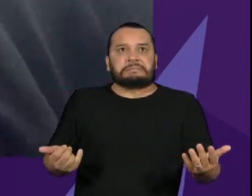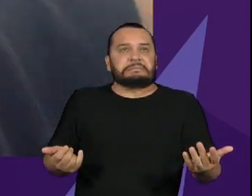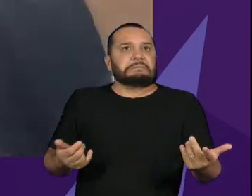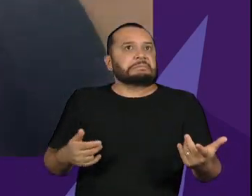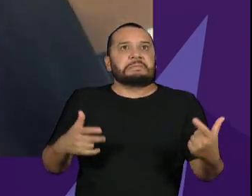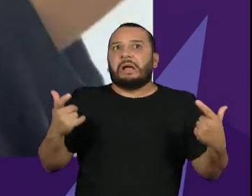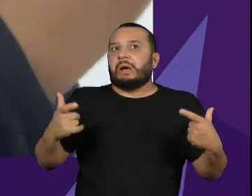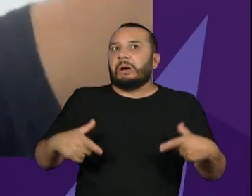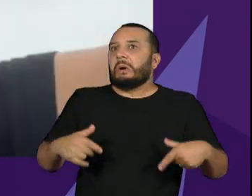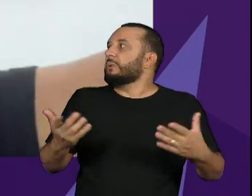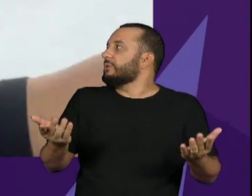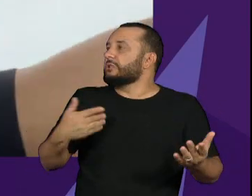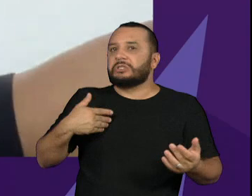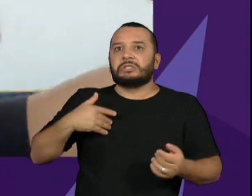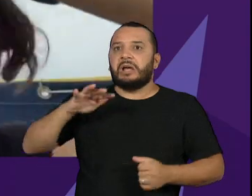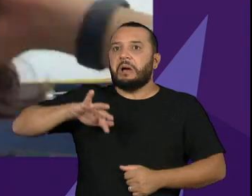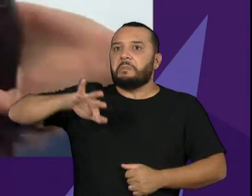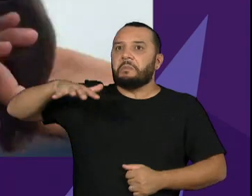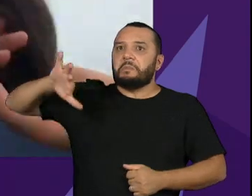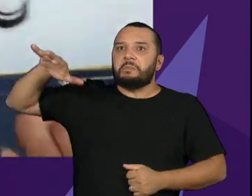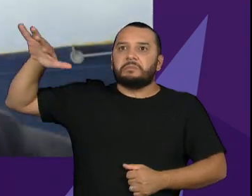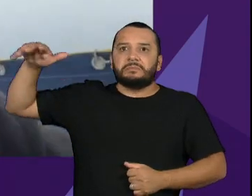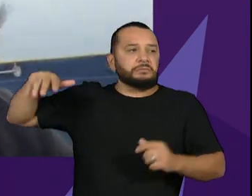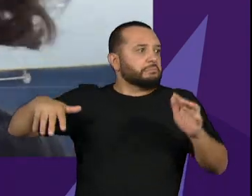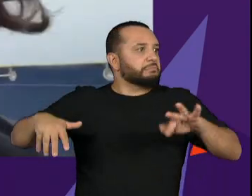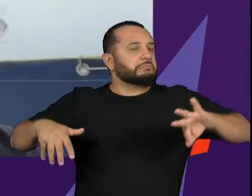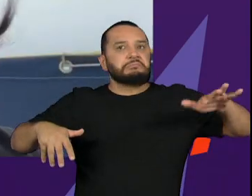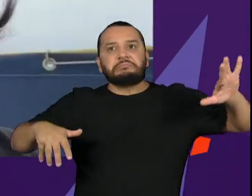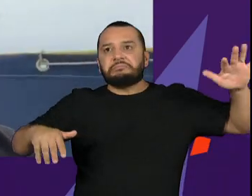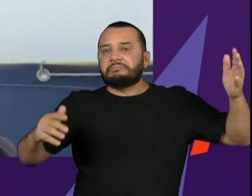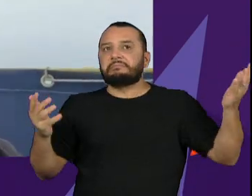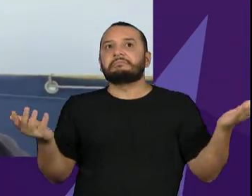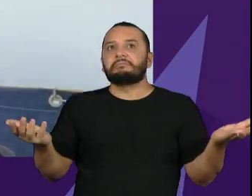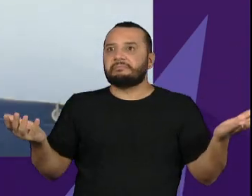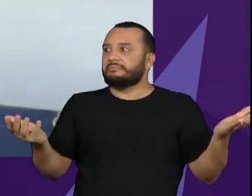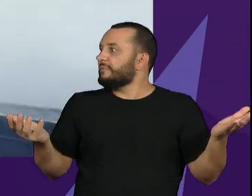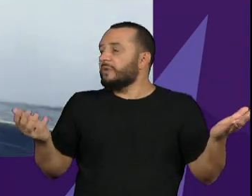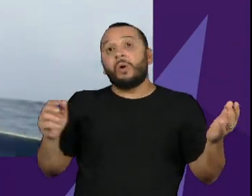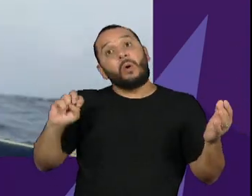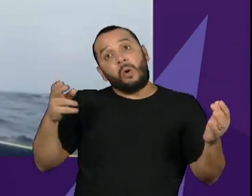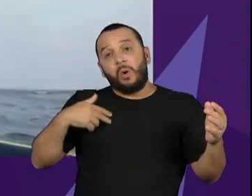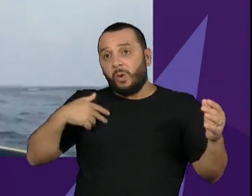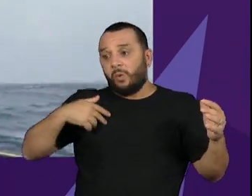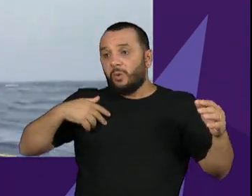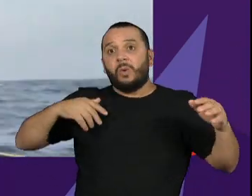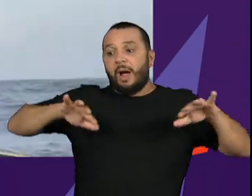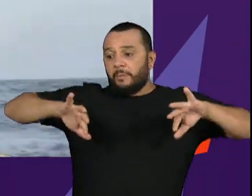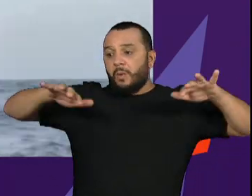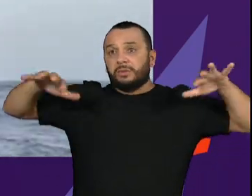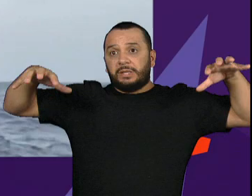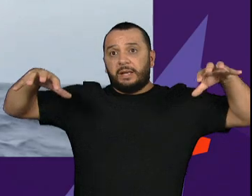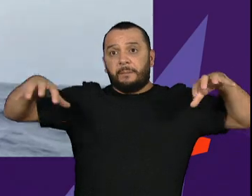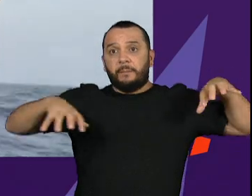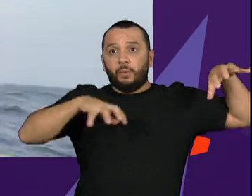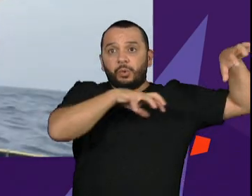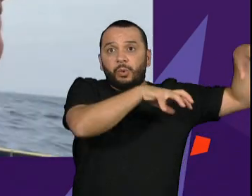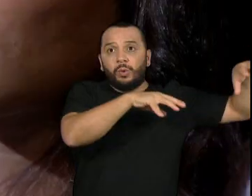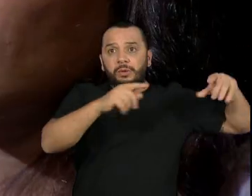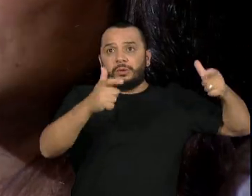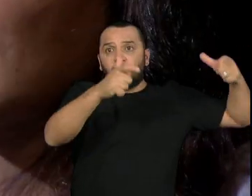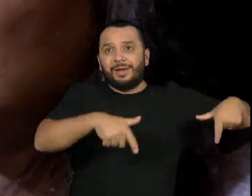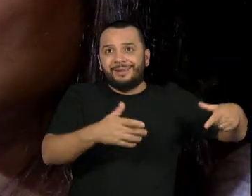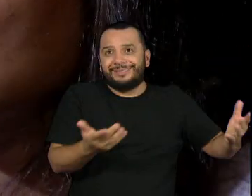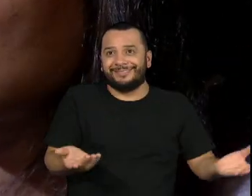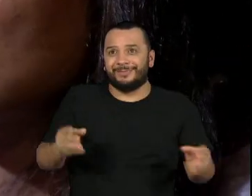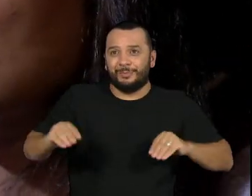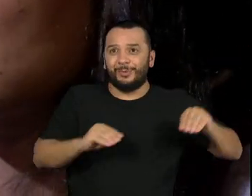né? Que a cidade mudou de endereço. E isso me faz também pensar, assim, quando eu olho